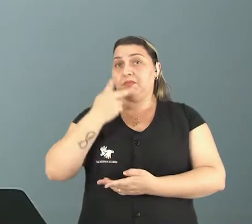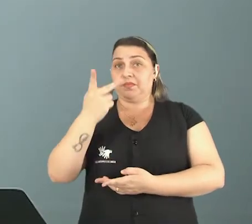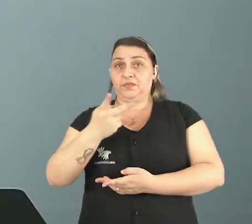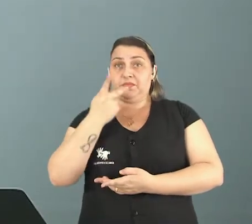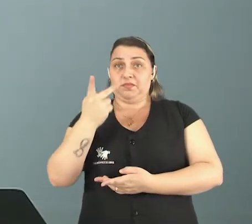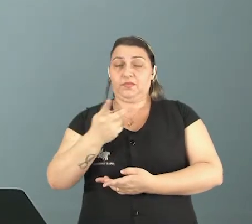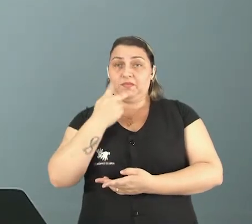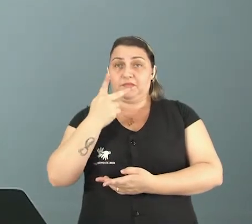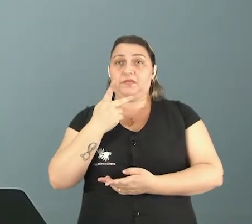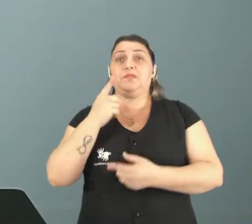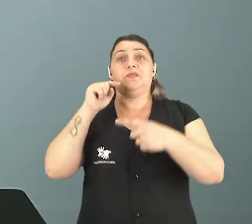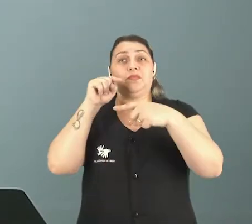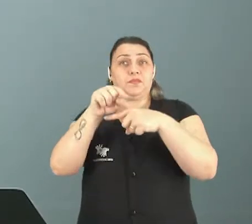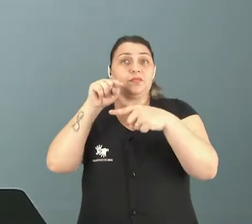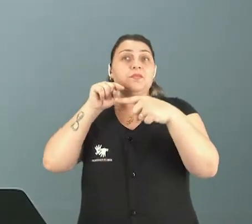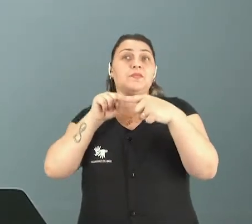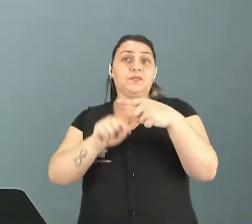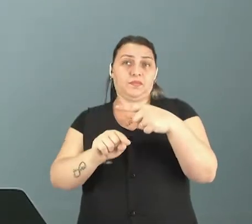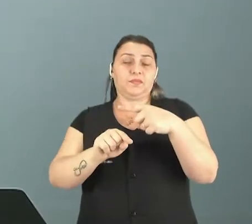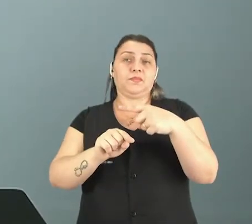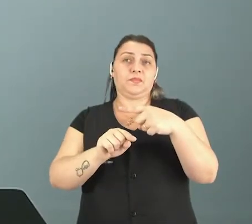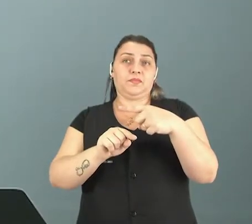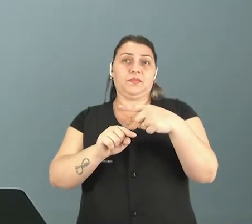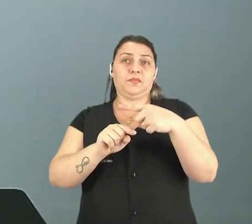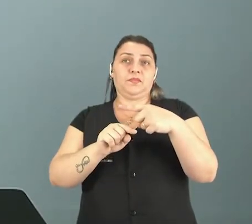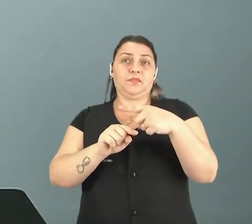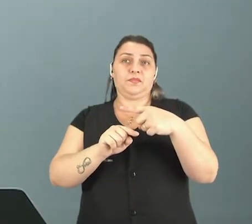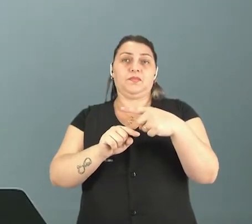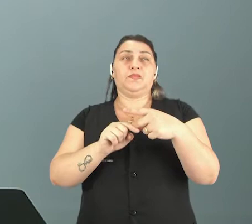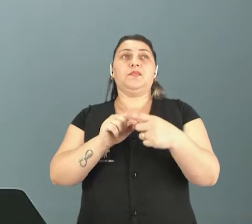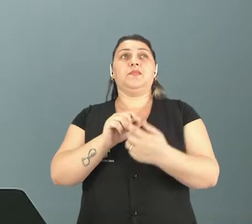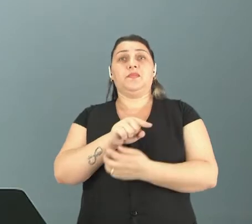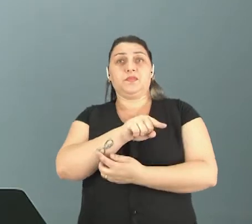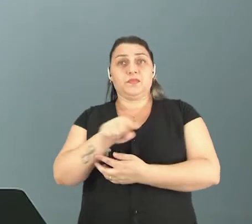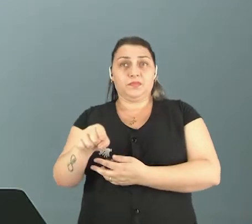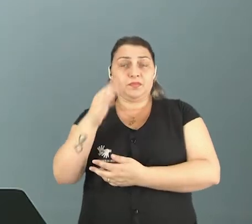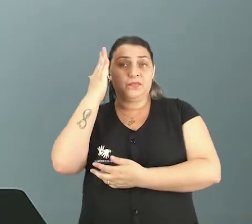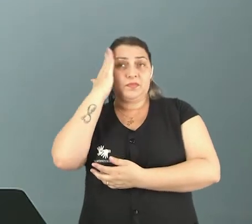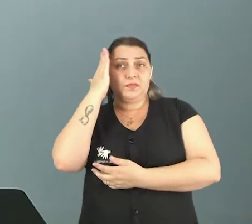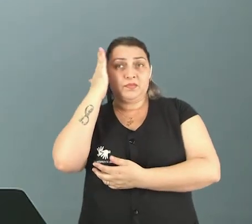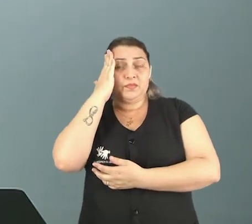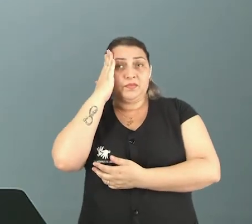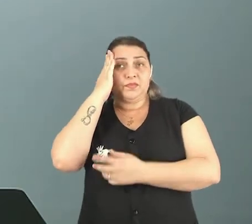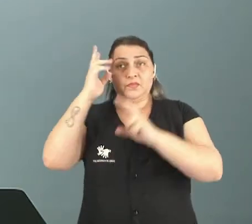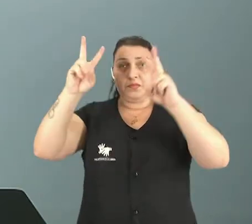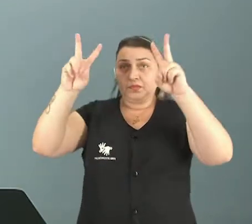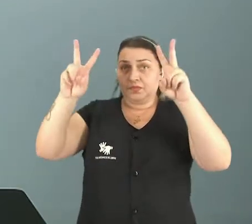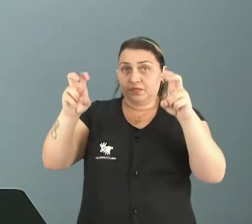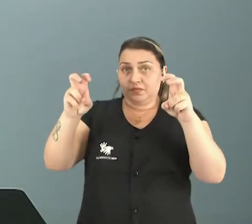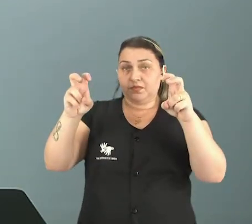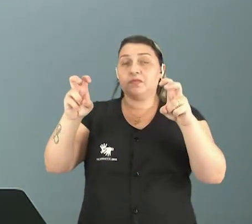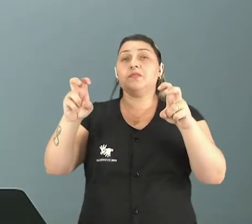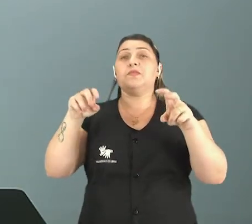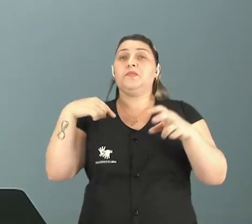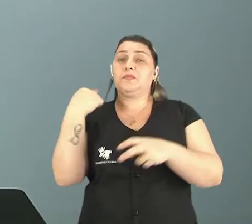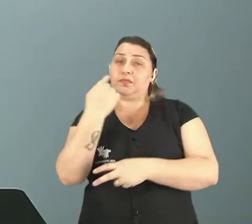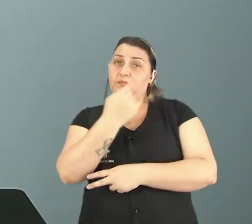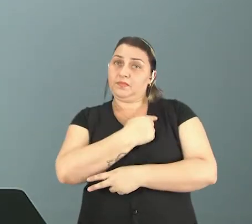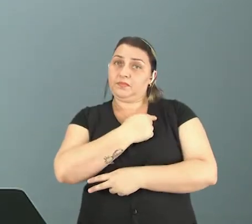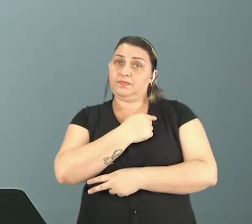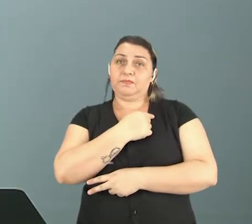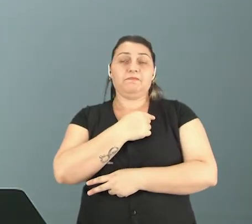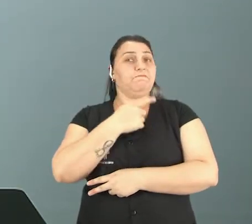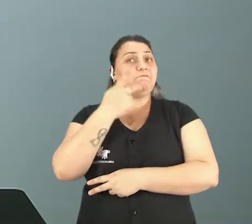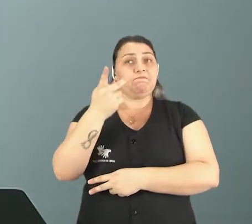falando de divisão, daqui a pouco vocês vão saber o tema que nós vamos estar tratando, que eu ainda